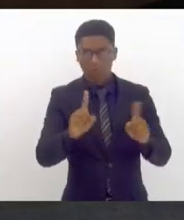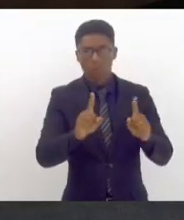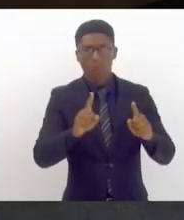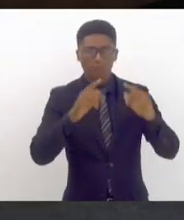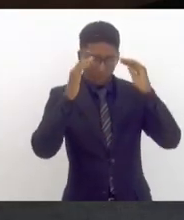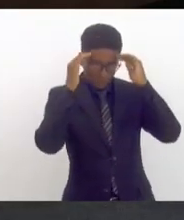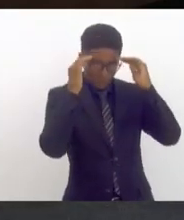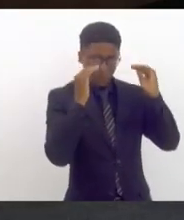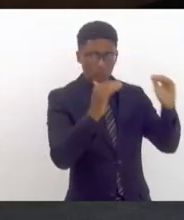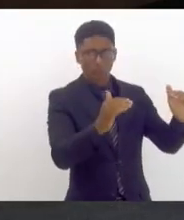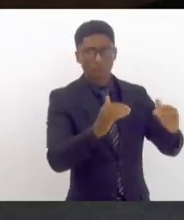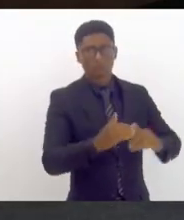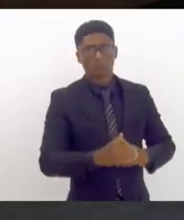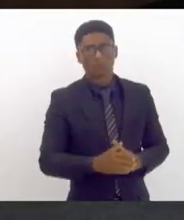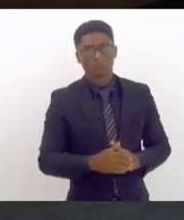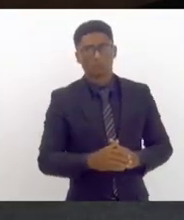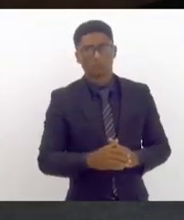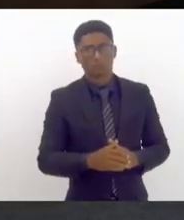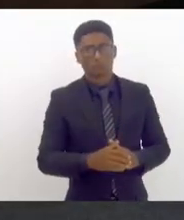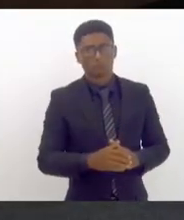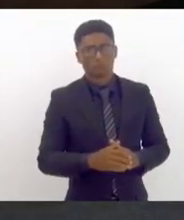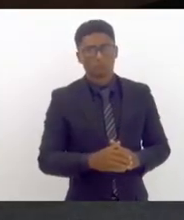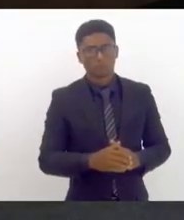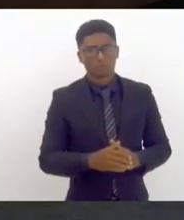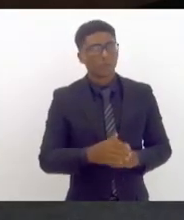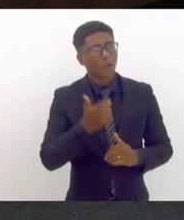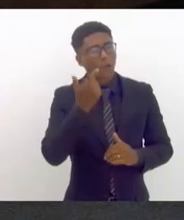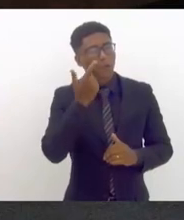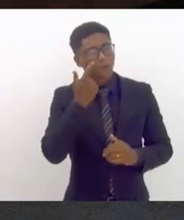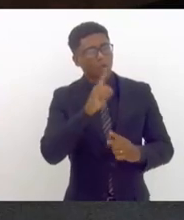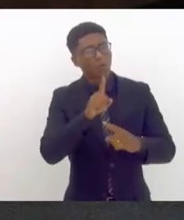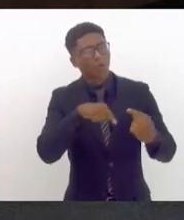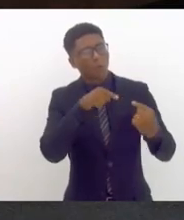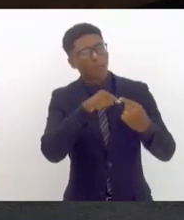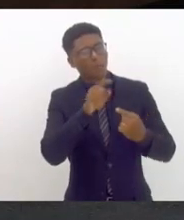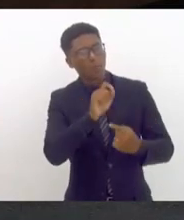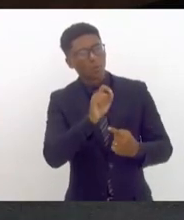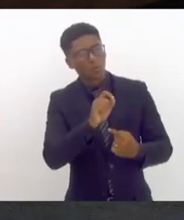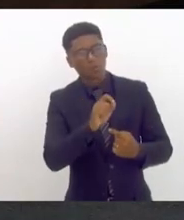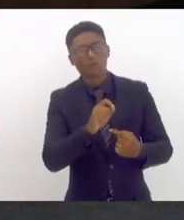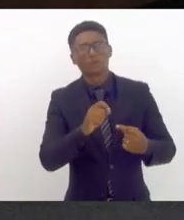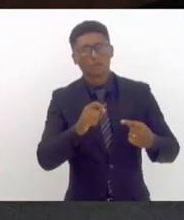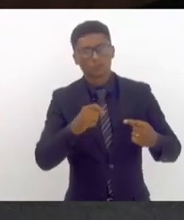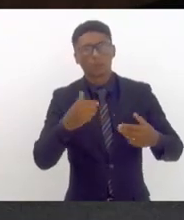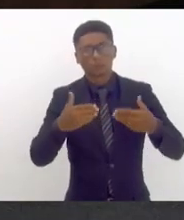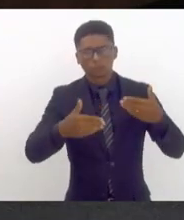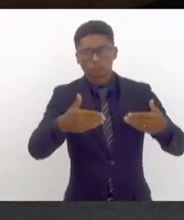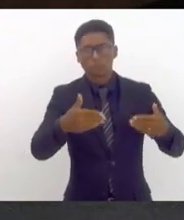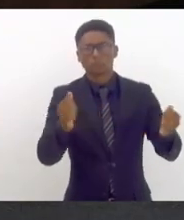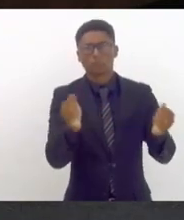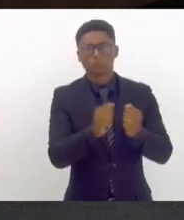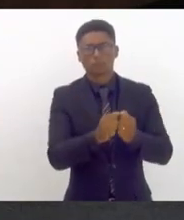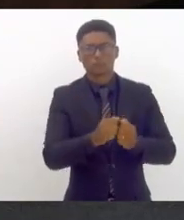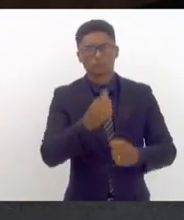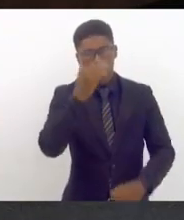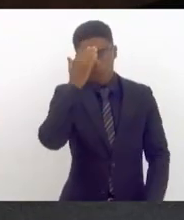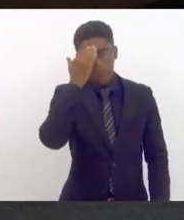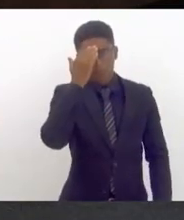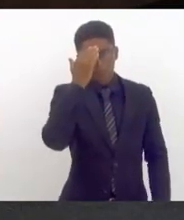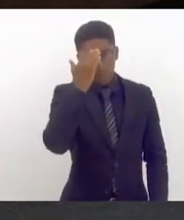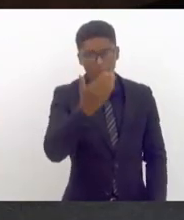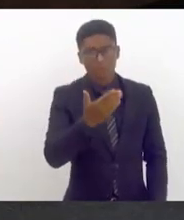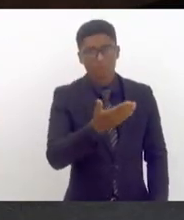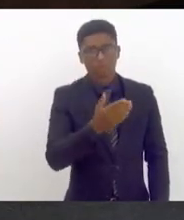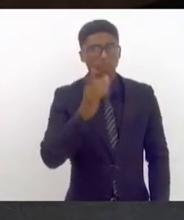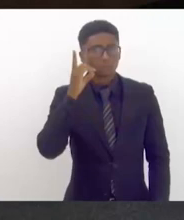respeitar, caminhar juntos e buscar aquilo que nos converge. E é assim que nós queremos caminhar aqui. Então, eu queria agradecer à